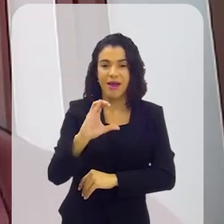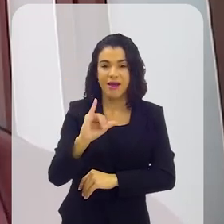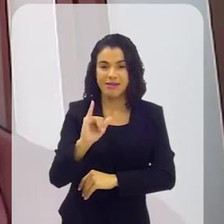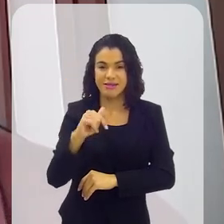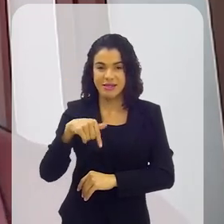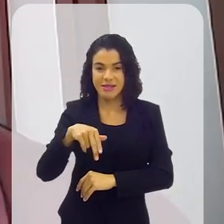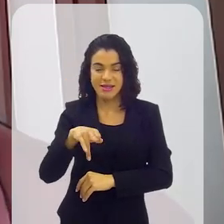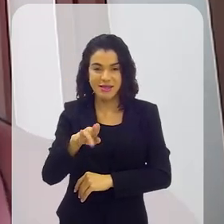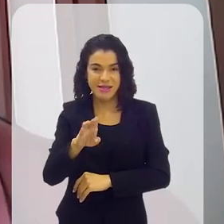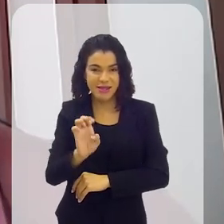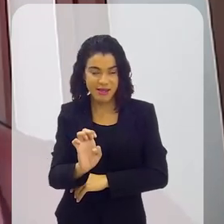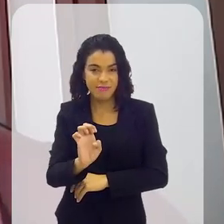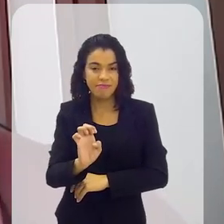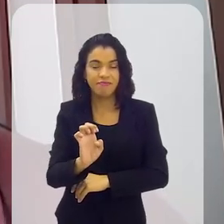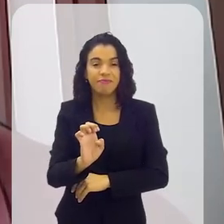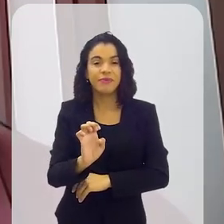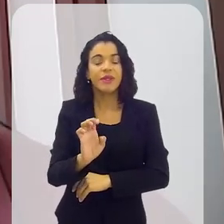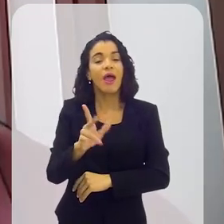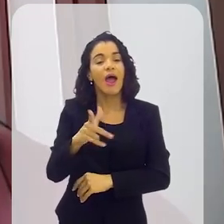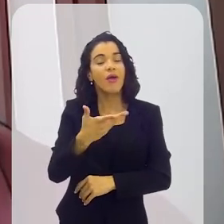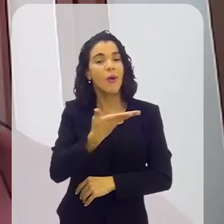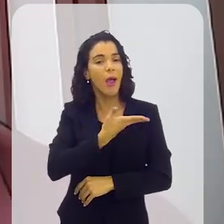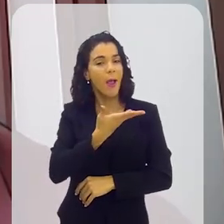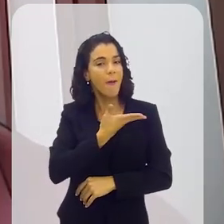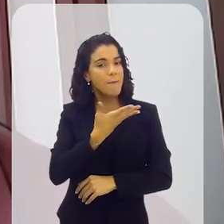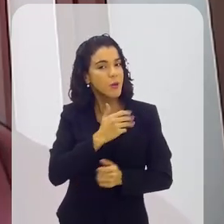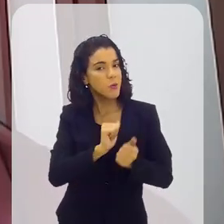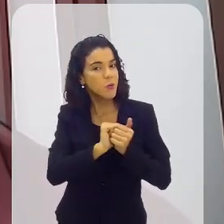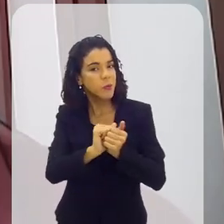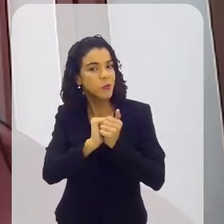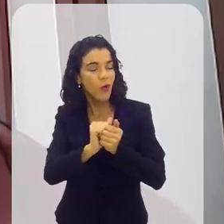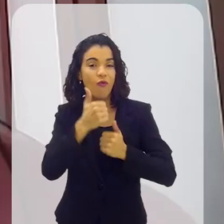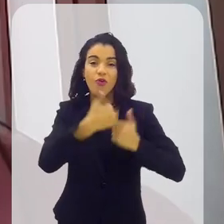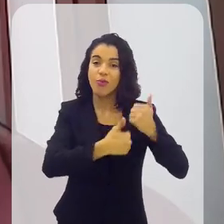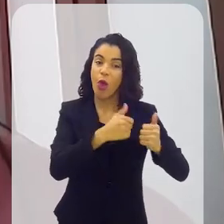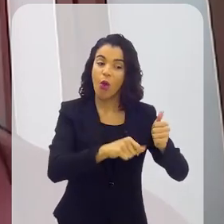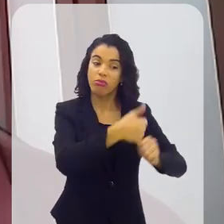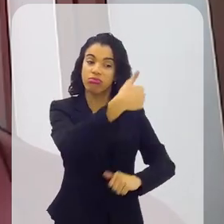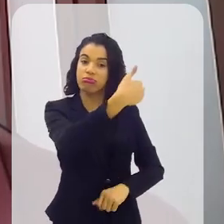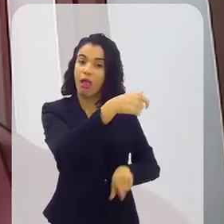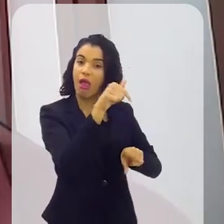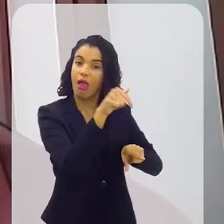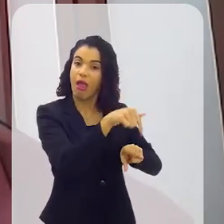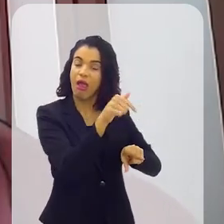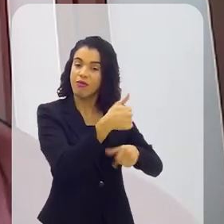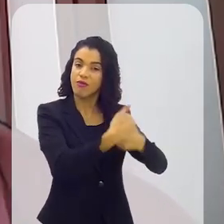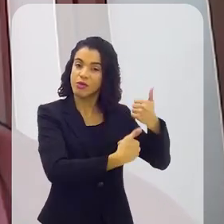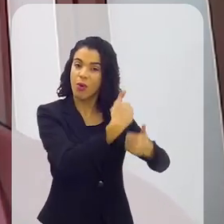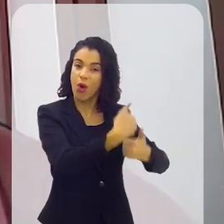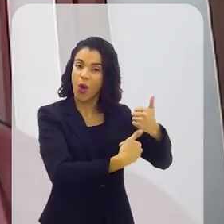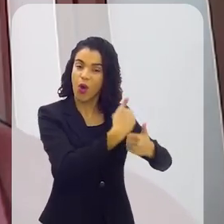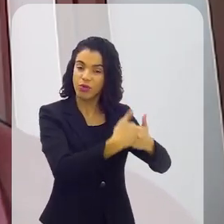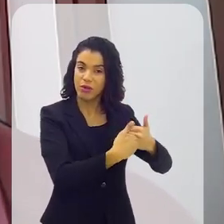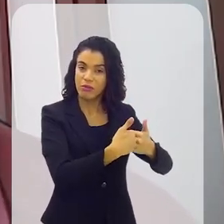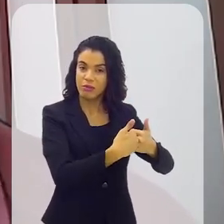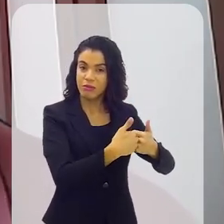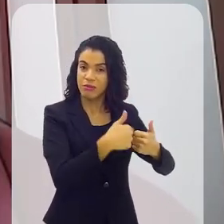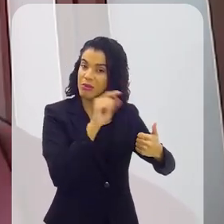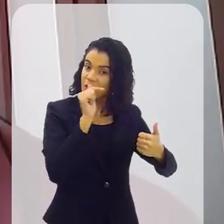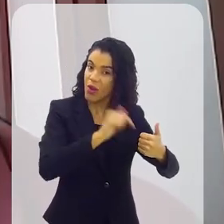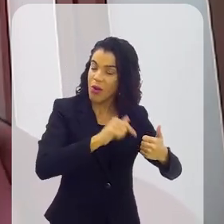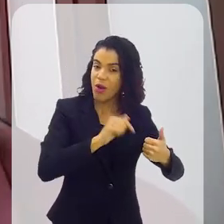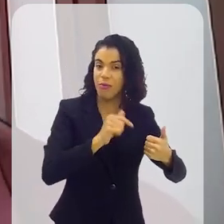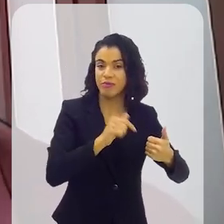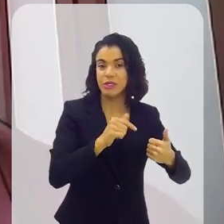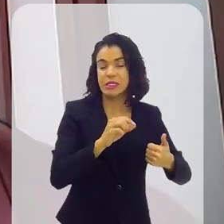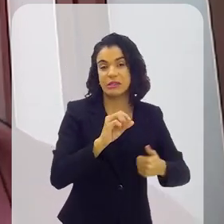futebol de salão ali, e ele começou a levar os seus amigos para jogar um futebol. A ideia era o futebol. Fico imaginando se o Birani não tivesse